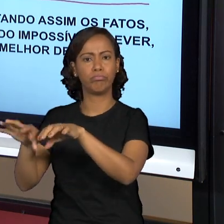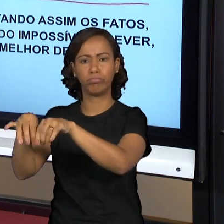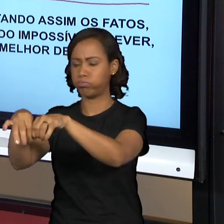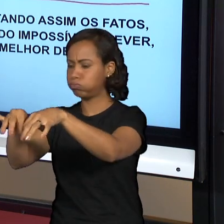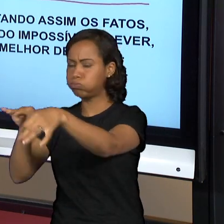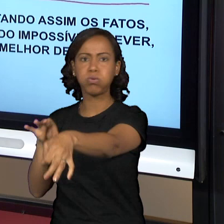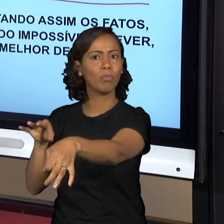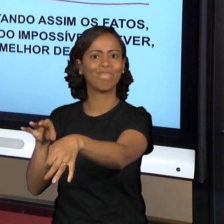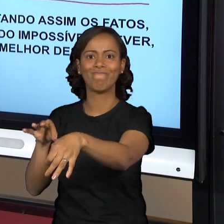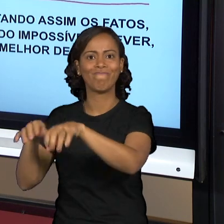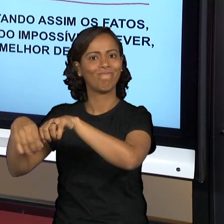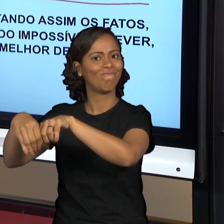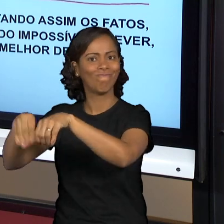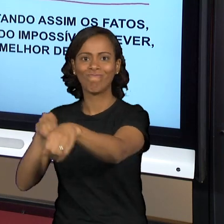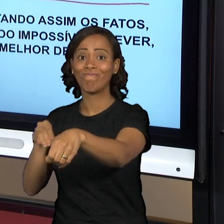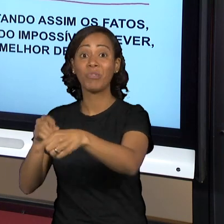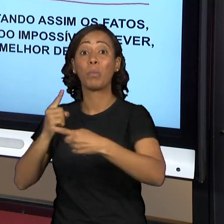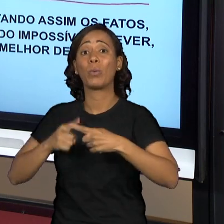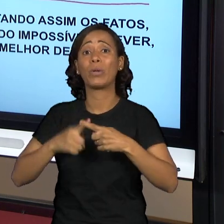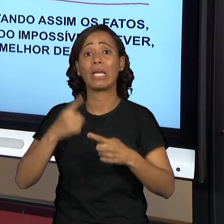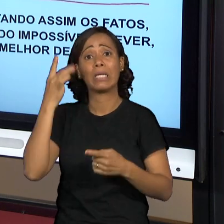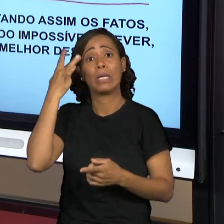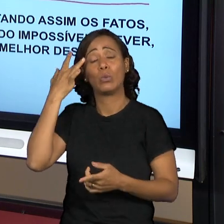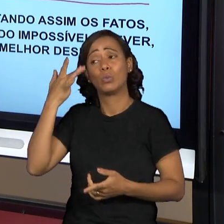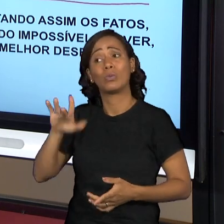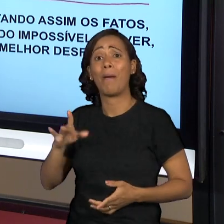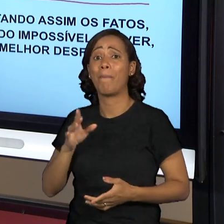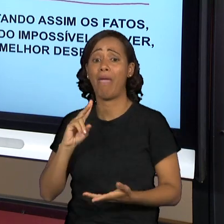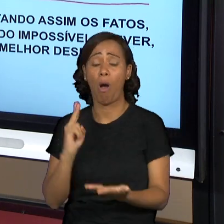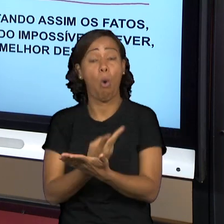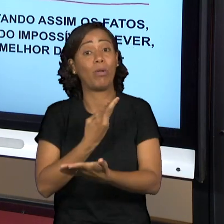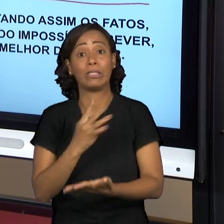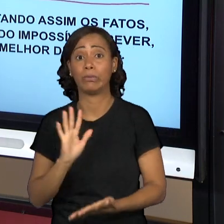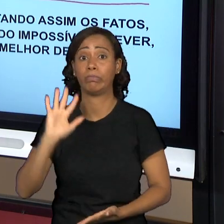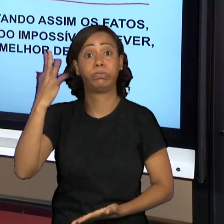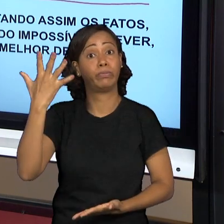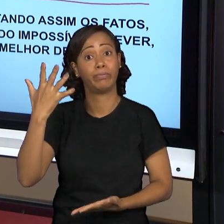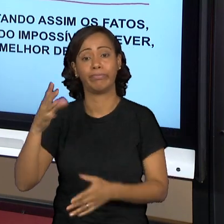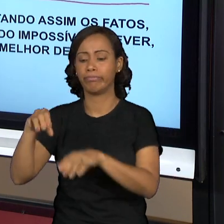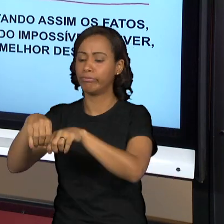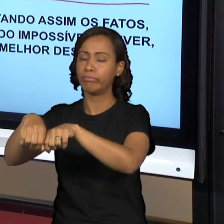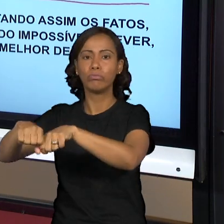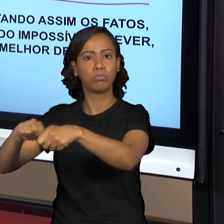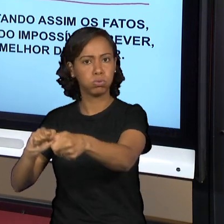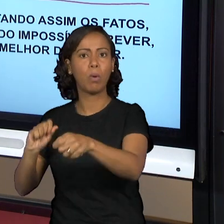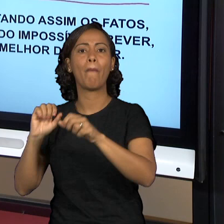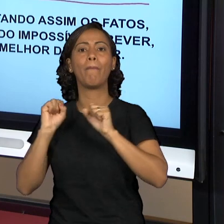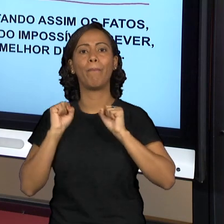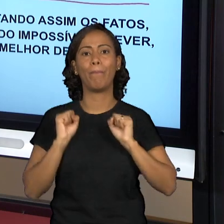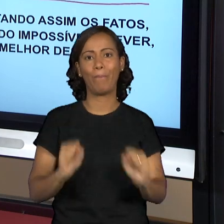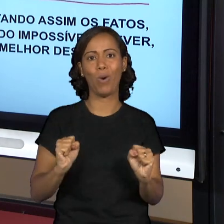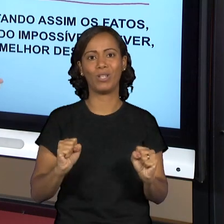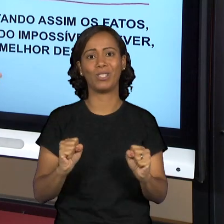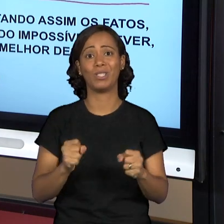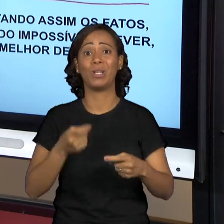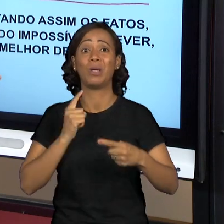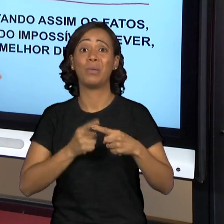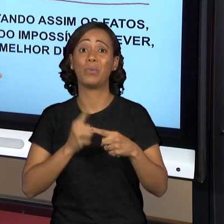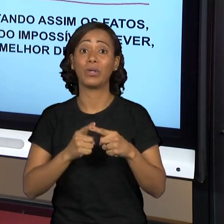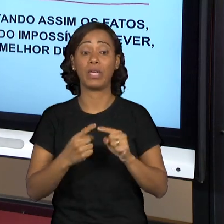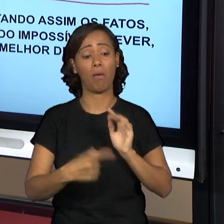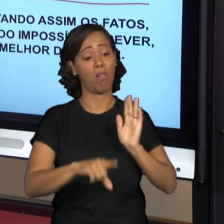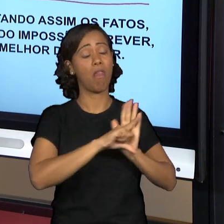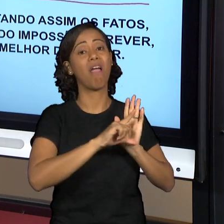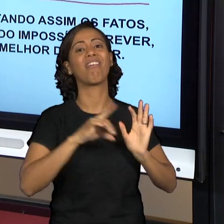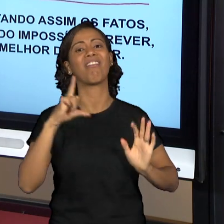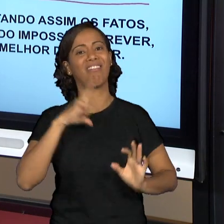era impossível prever tal condição. E aí, esse fator do pacta sunt servanda é possível, isso judicialmente,